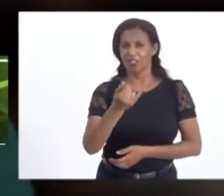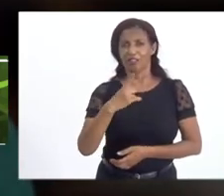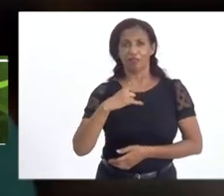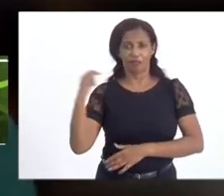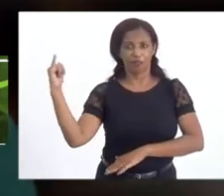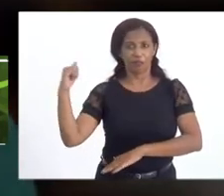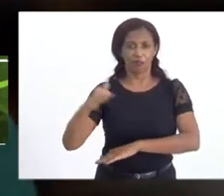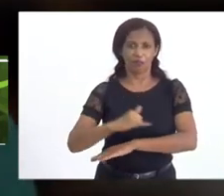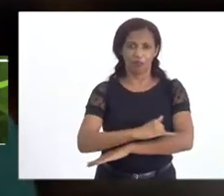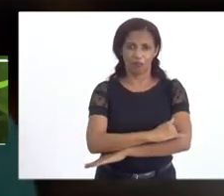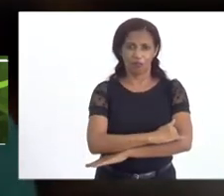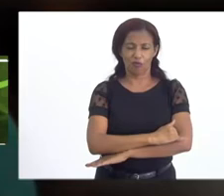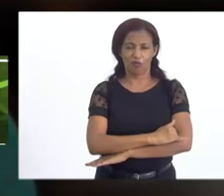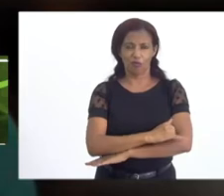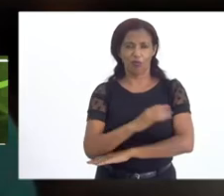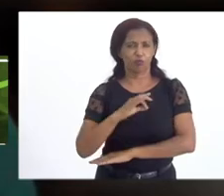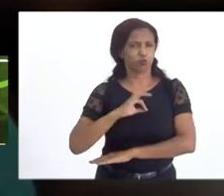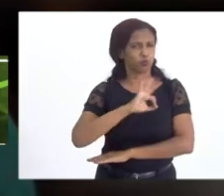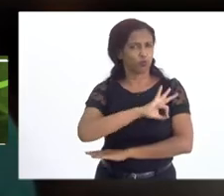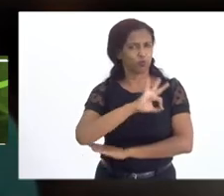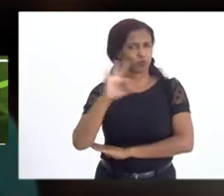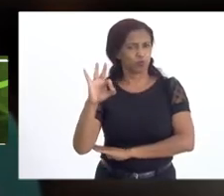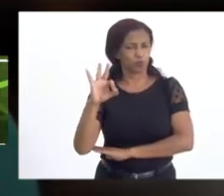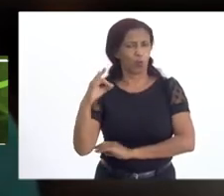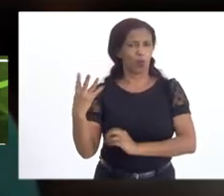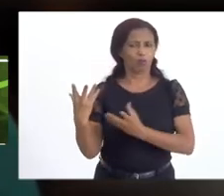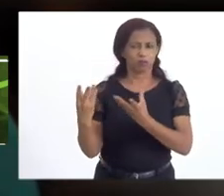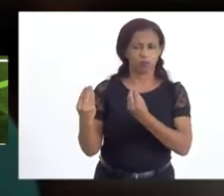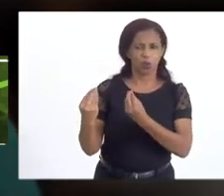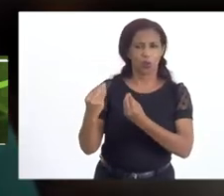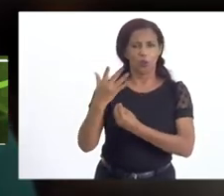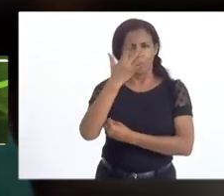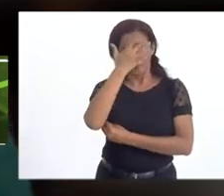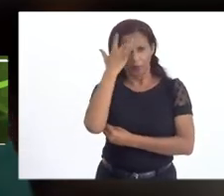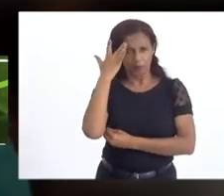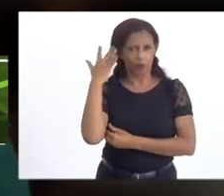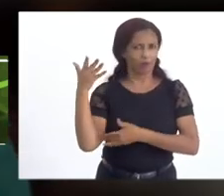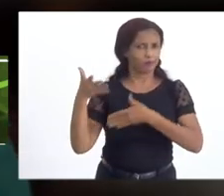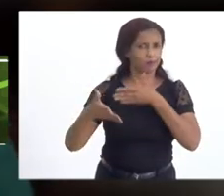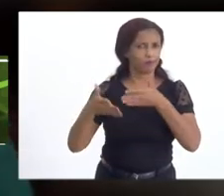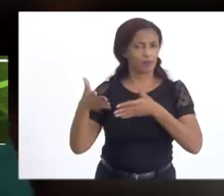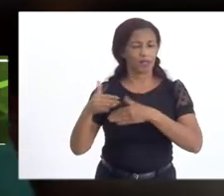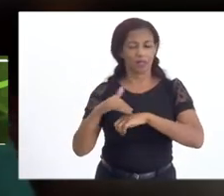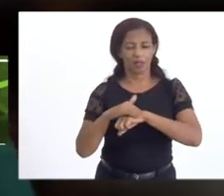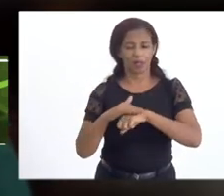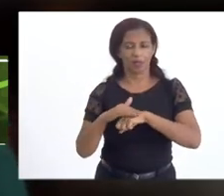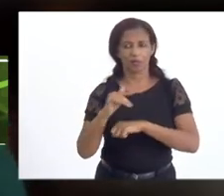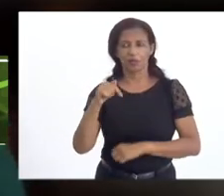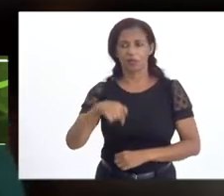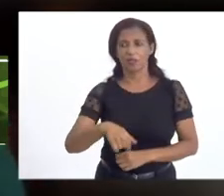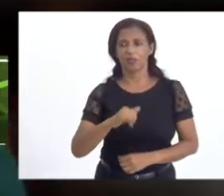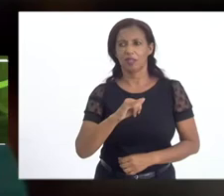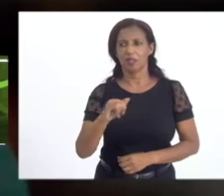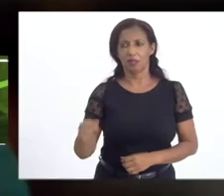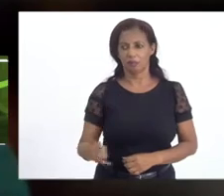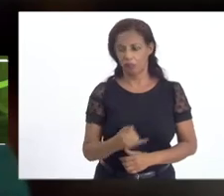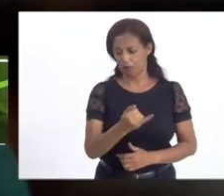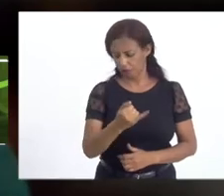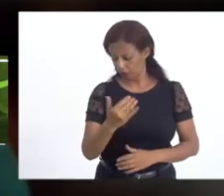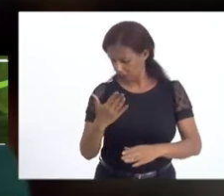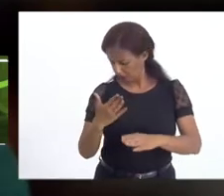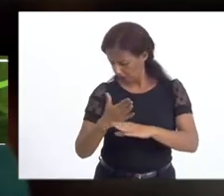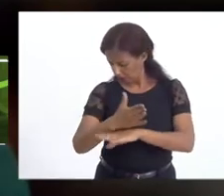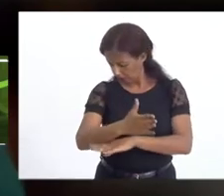voos com uma ótima ocupação. E na nossa conversa aqui, e aproveitando a